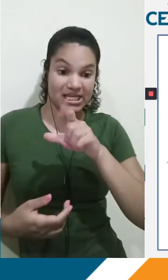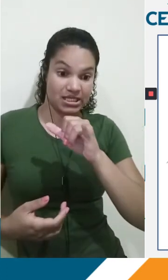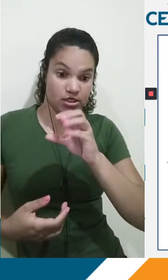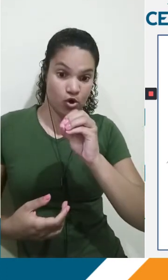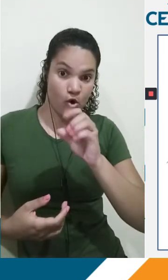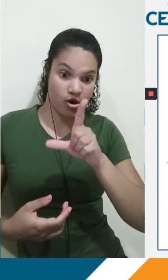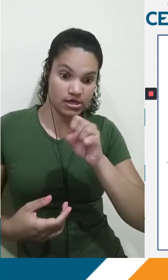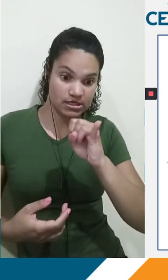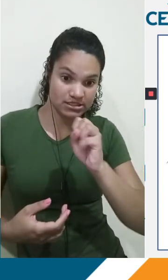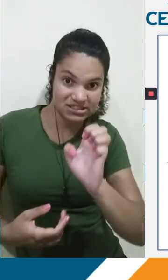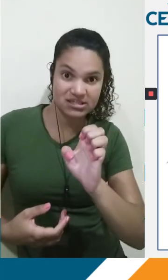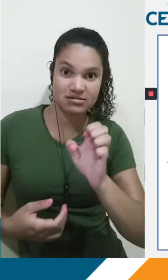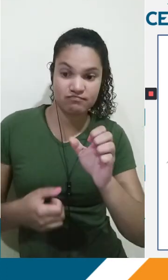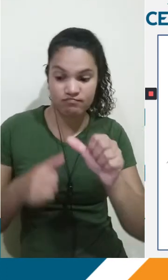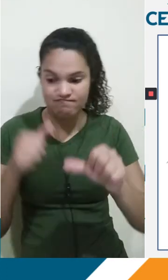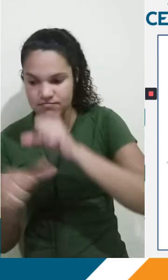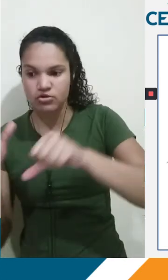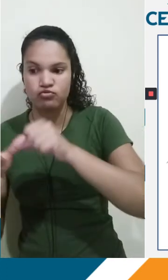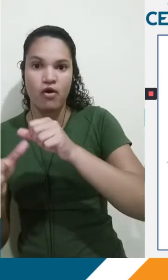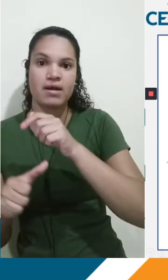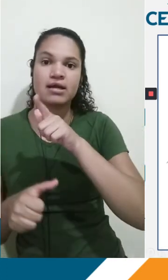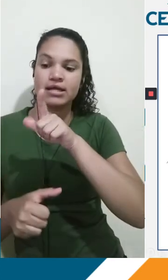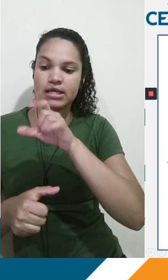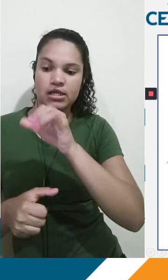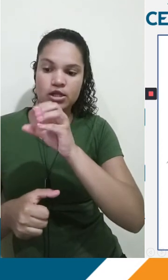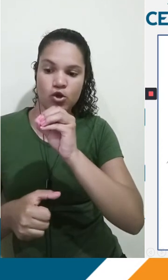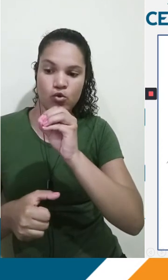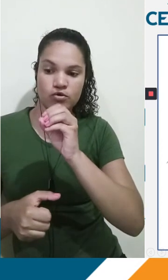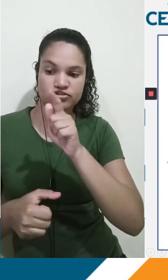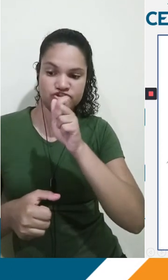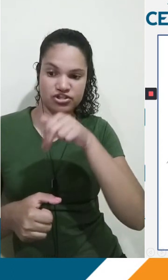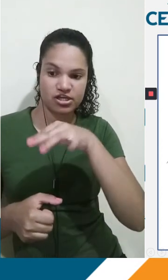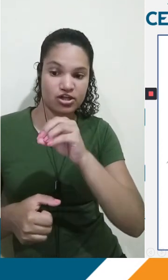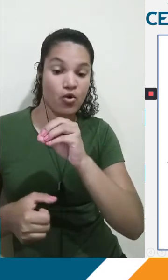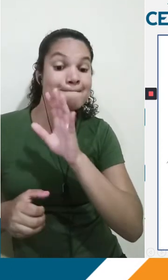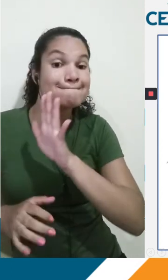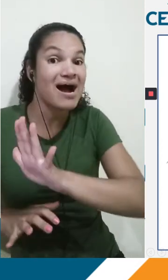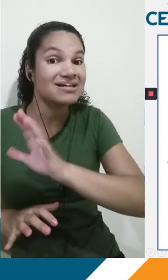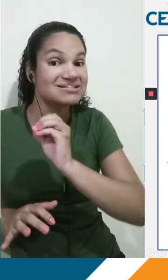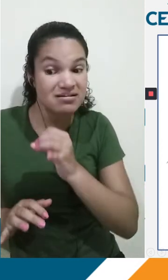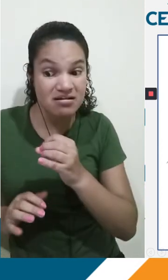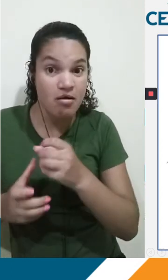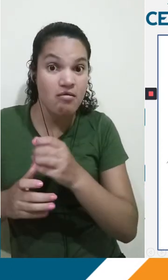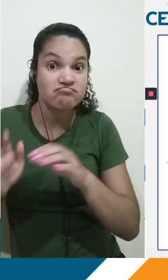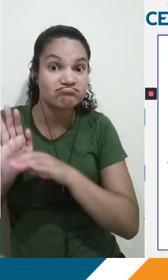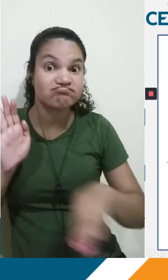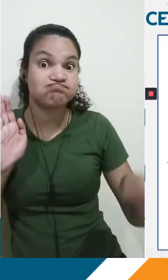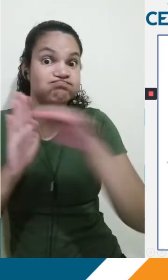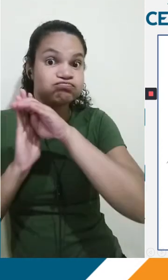mas se você consumir muito açúcar, muito carboidrato, parte desse açúcar, desse carboidrato é